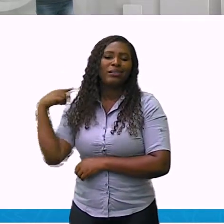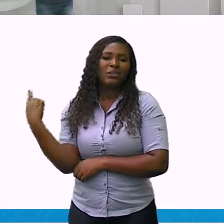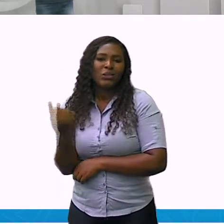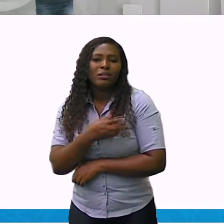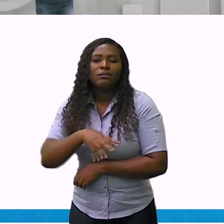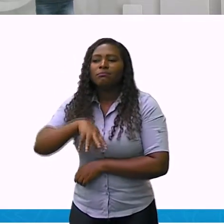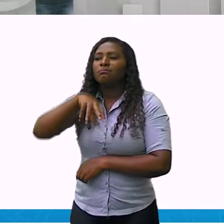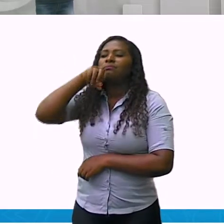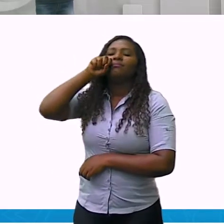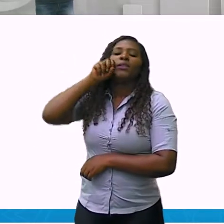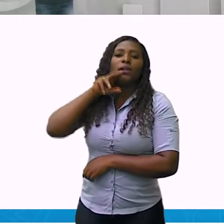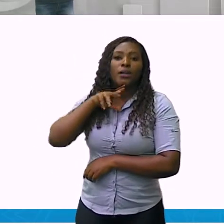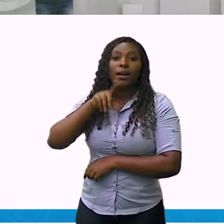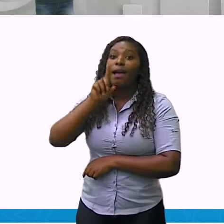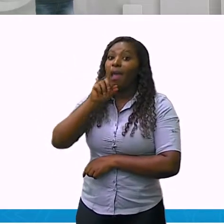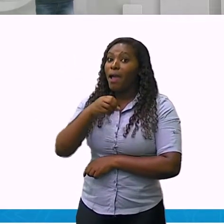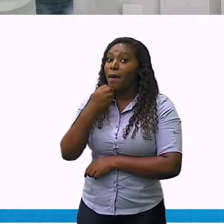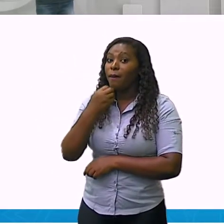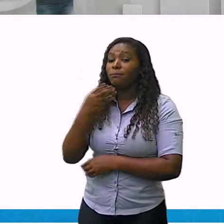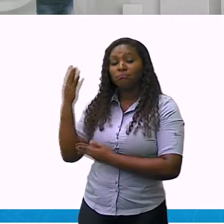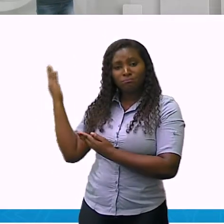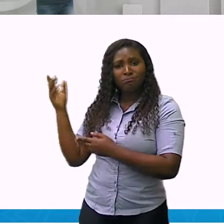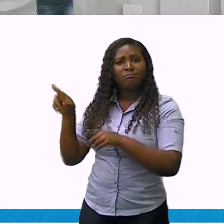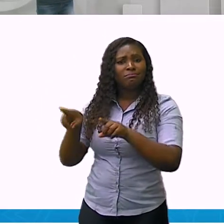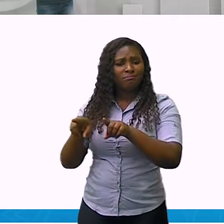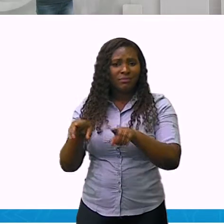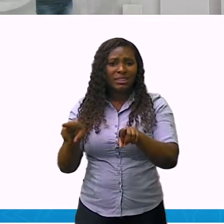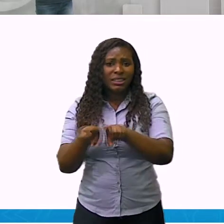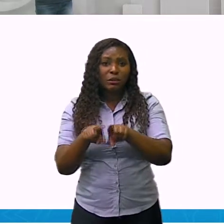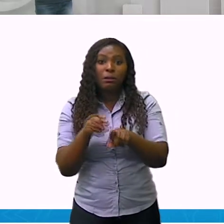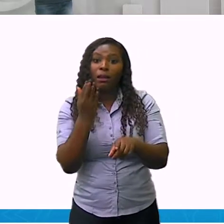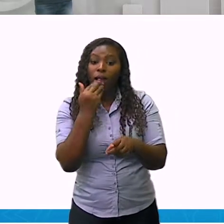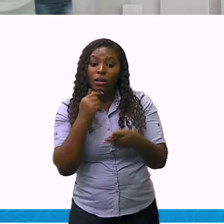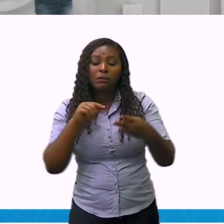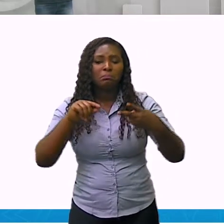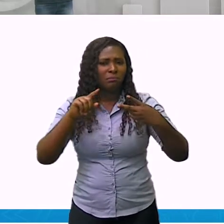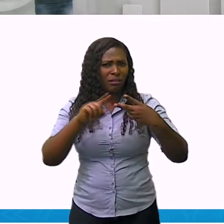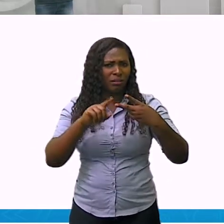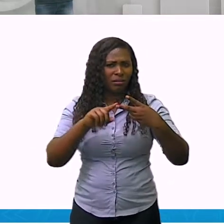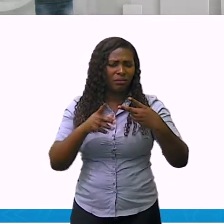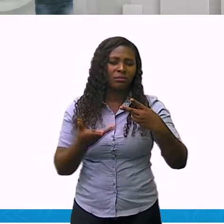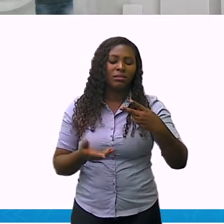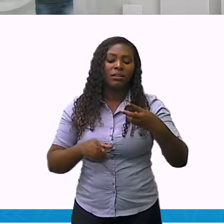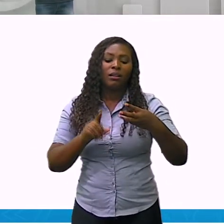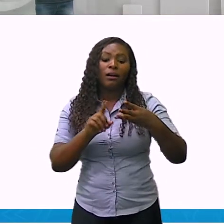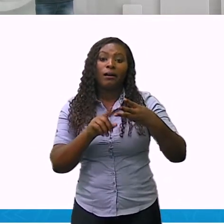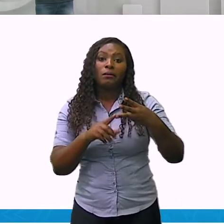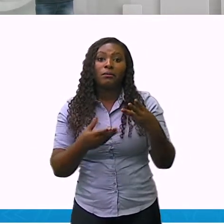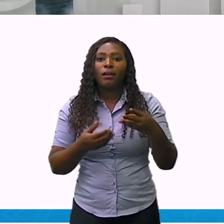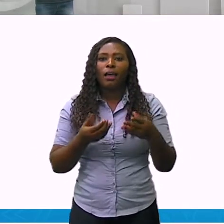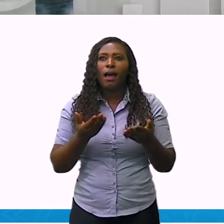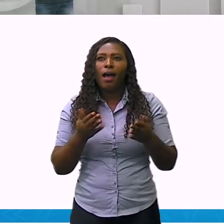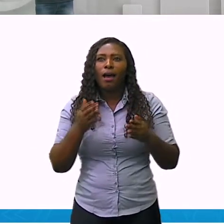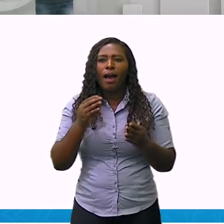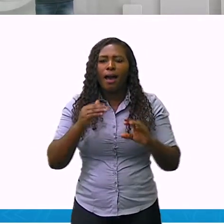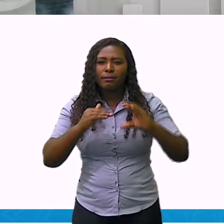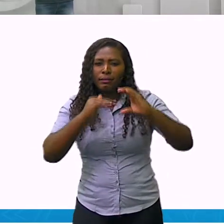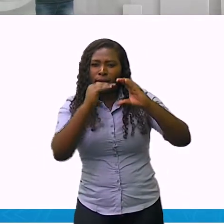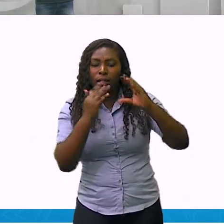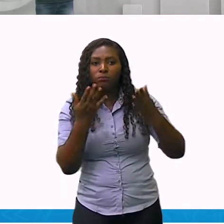partir dos alimentos que vêm destas áreas e também do equilíbrio de temperatura, mantendo